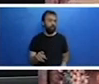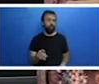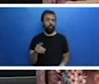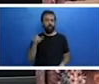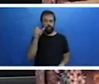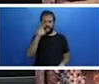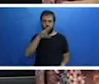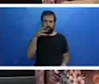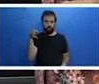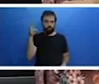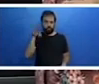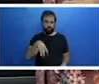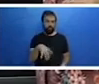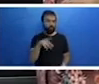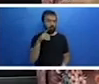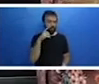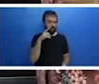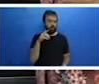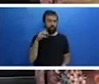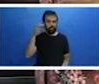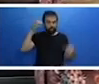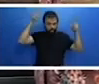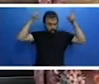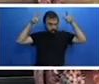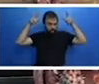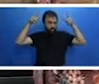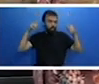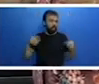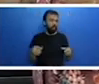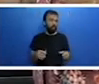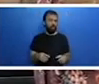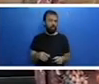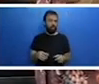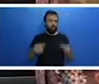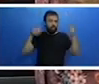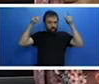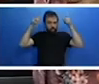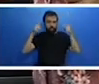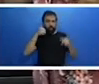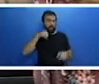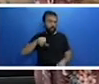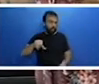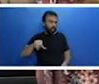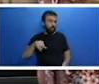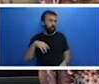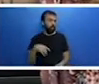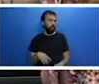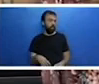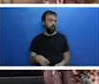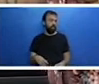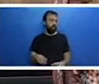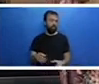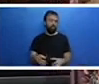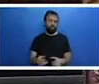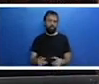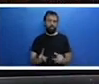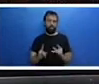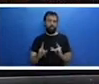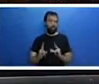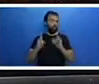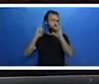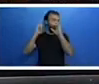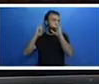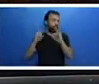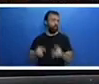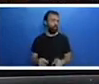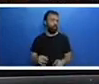rei, a rainha, 2 torres, 2 bispos, 2 cavalos e 8 peões. Essas são as peças do xadrez. Aqui nós